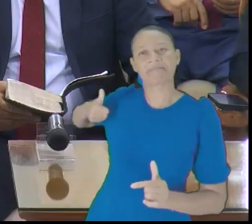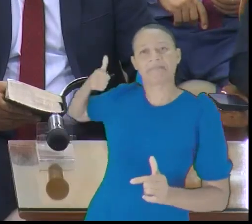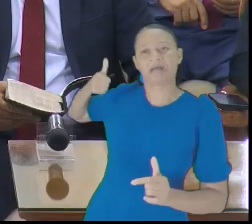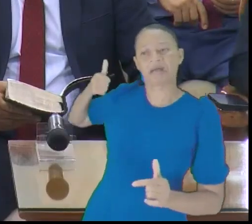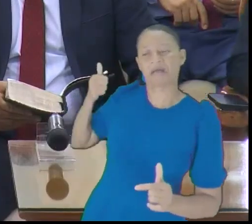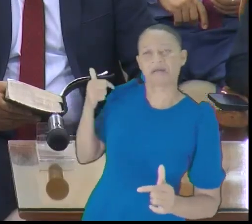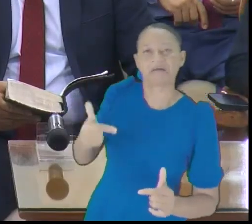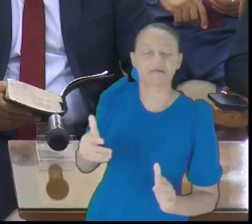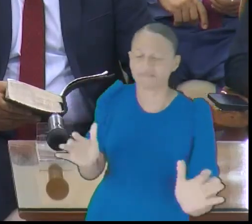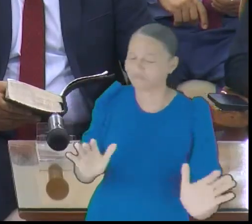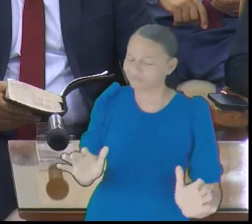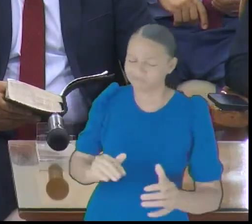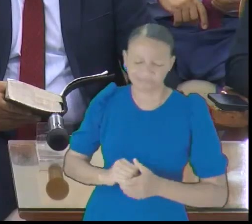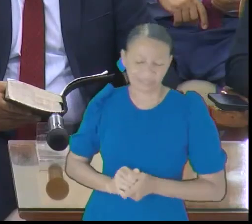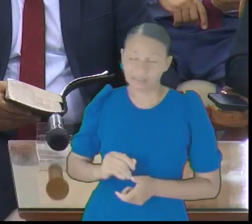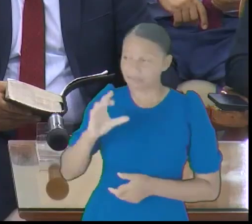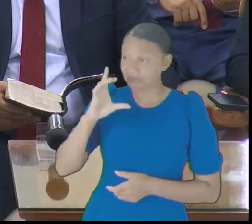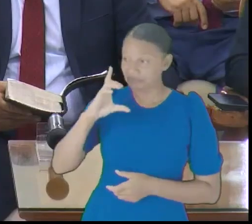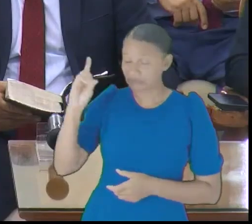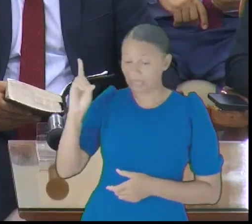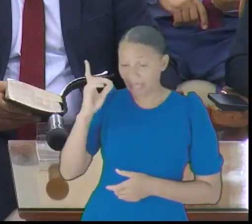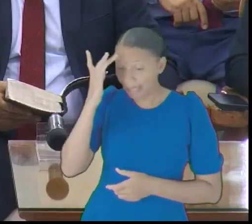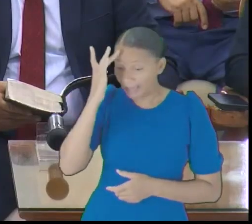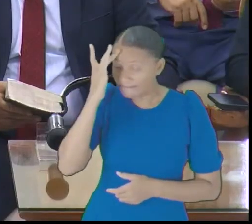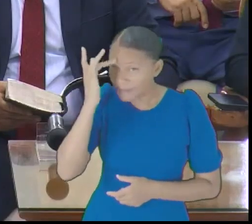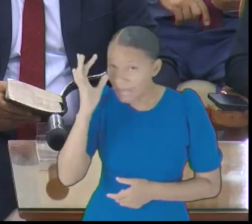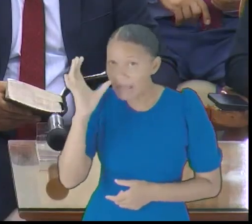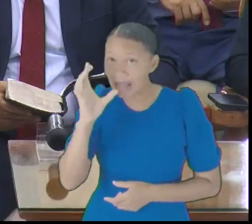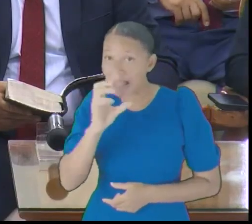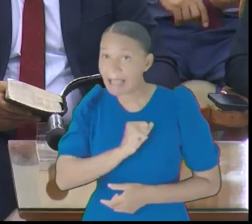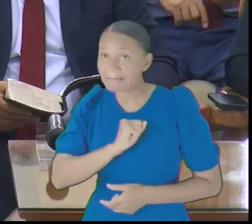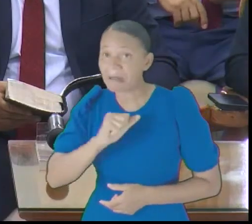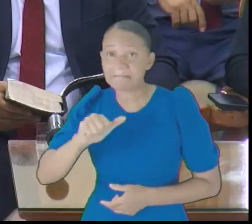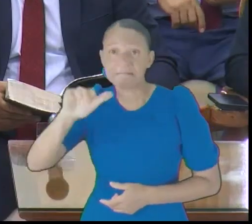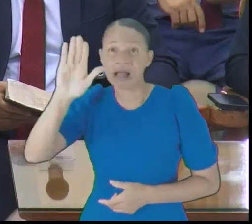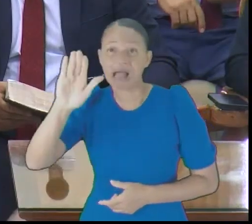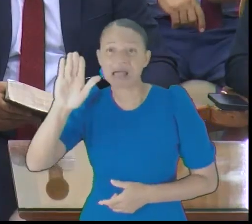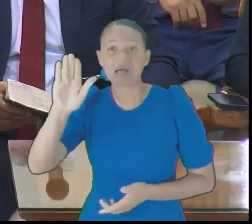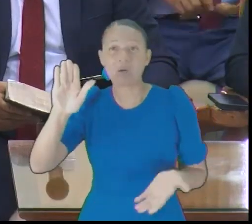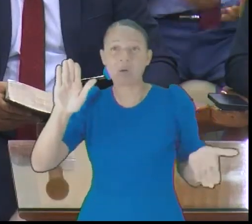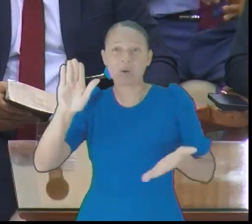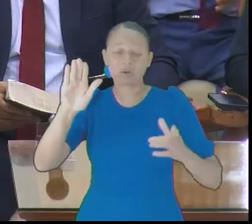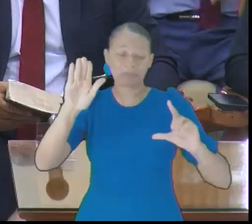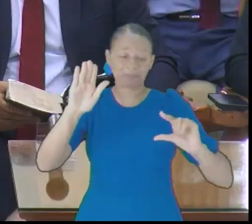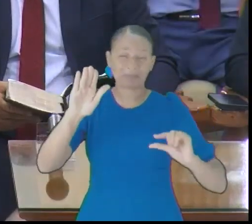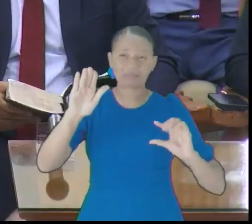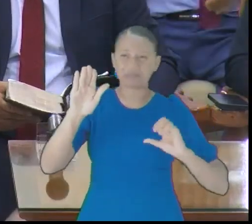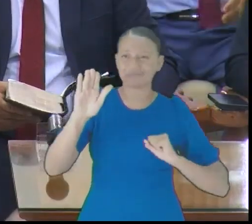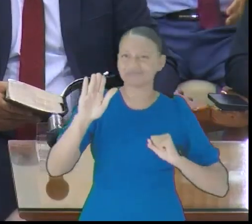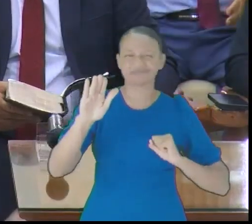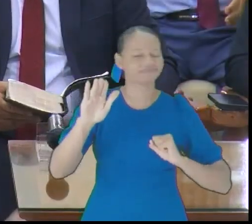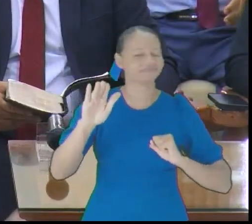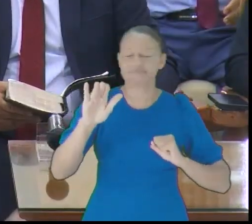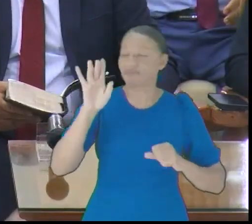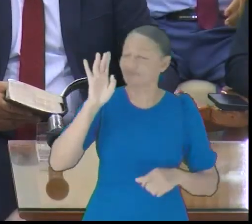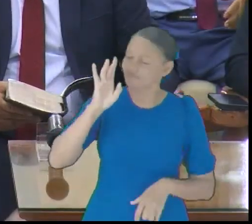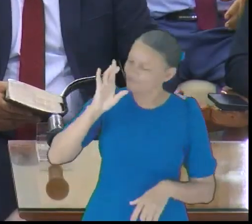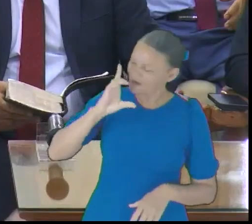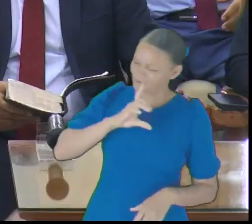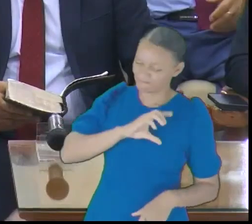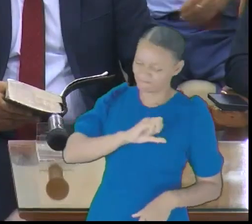E Deus não ama você amanhã mais do que ama hoje. O amor dele é um amor